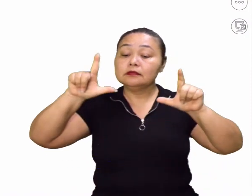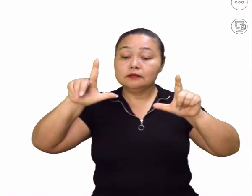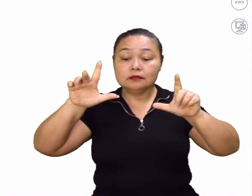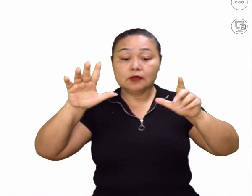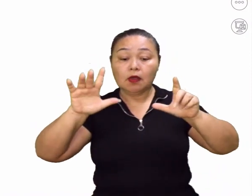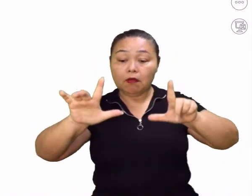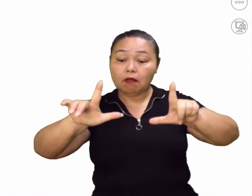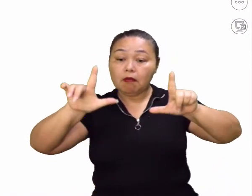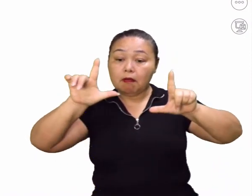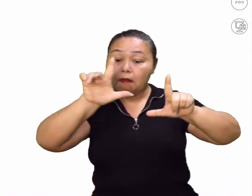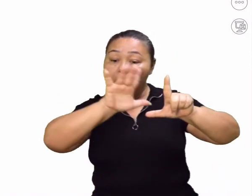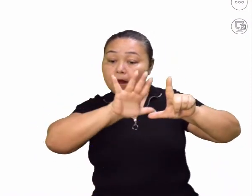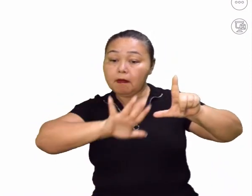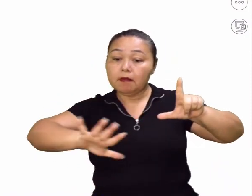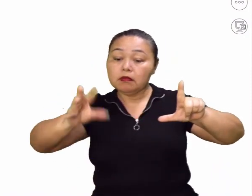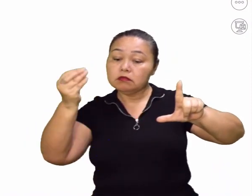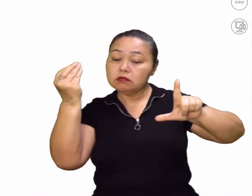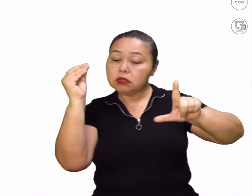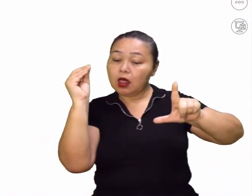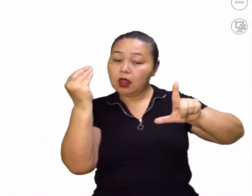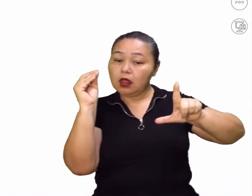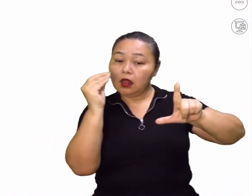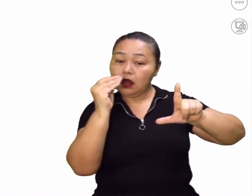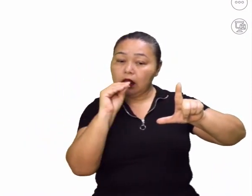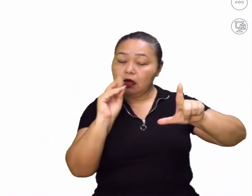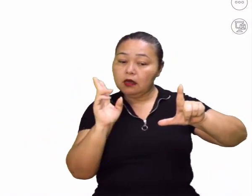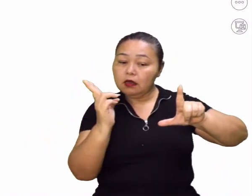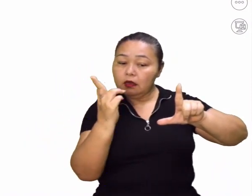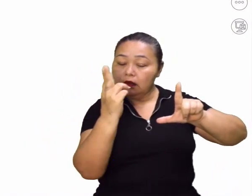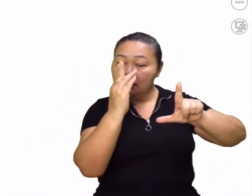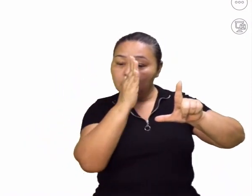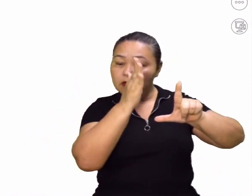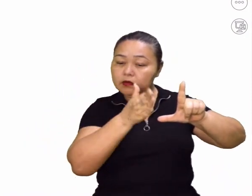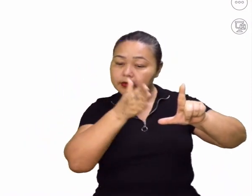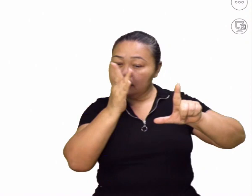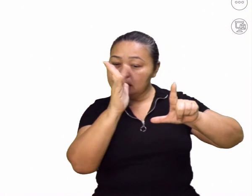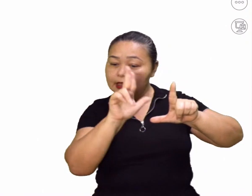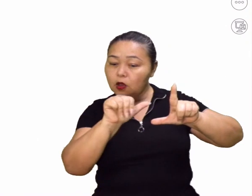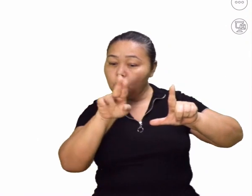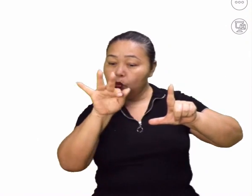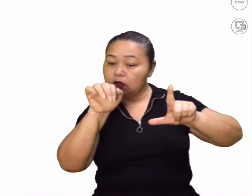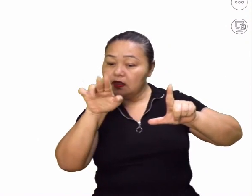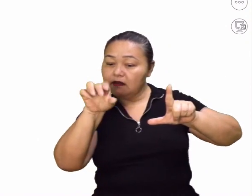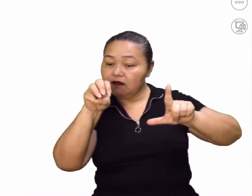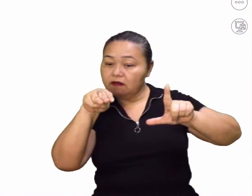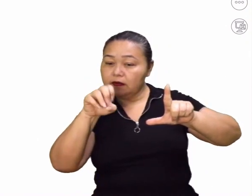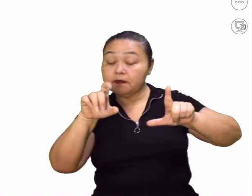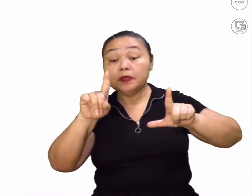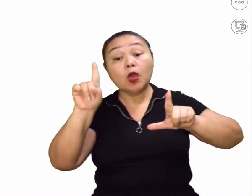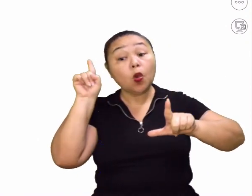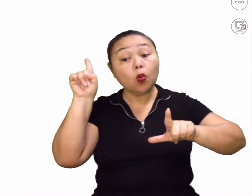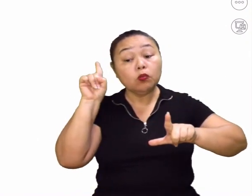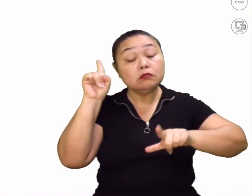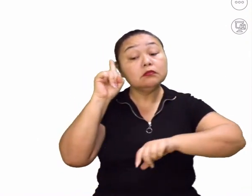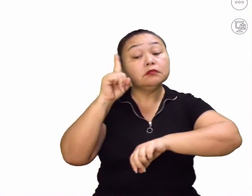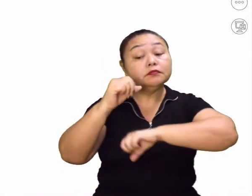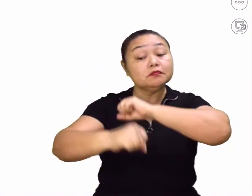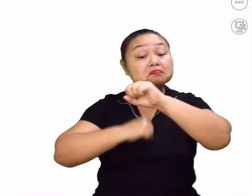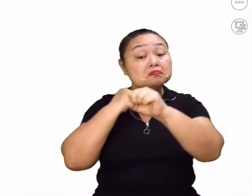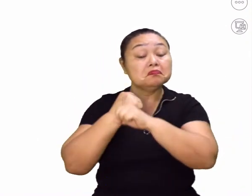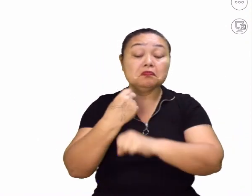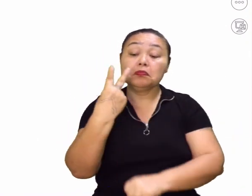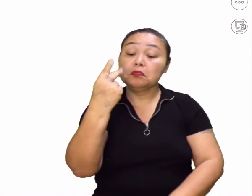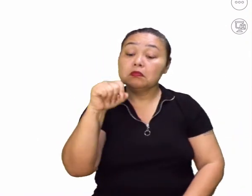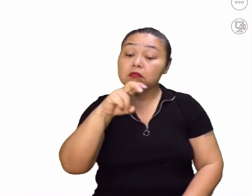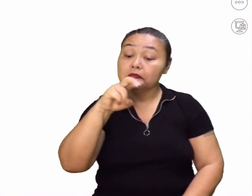cozido com inscrições cuneiformes. Então, olha só, 2.500 anos antes de